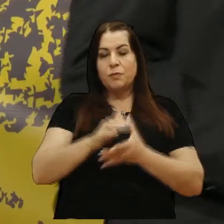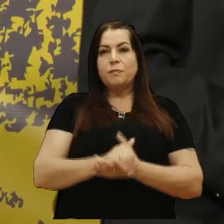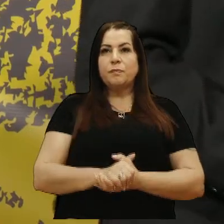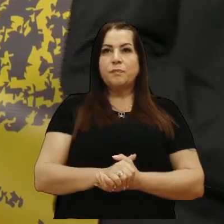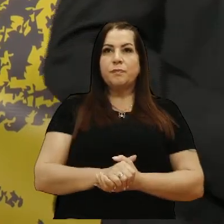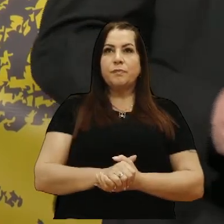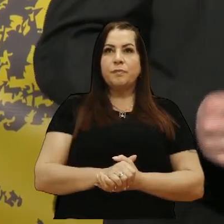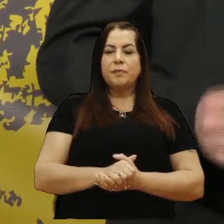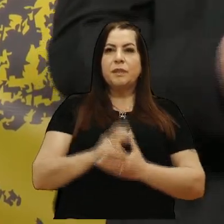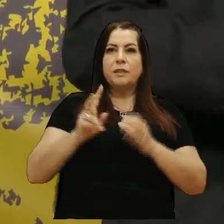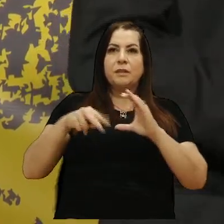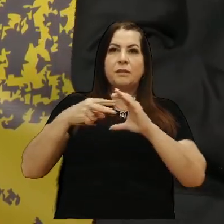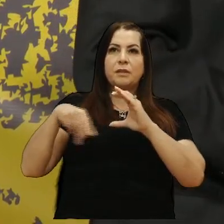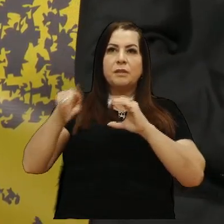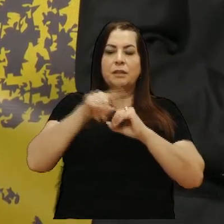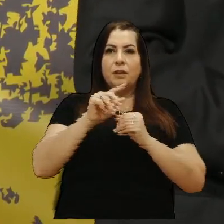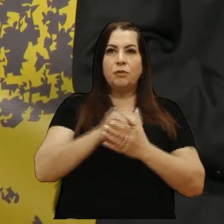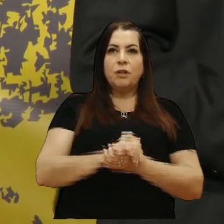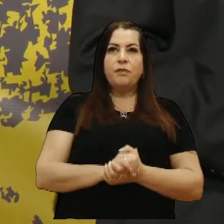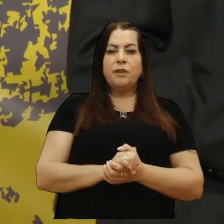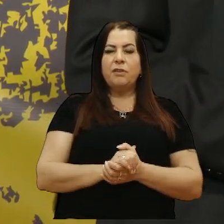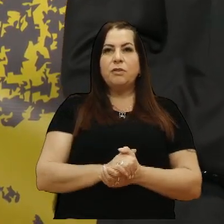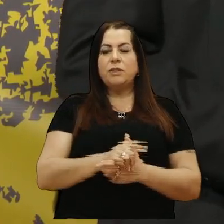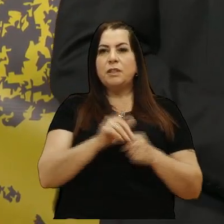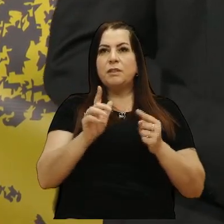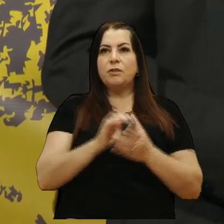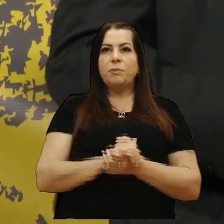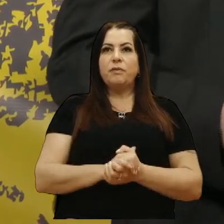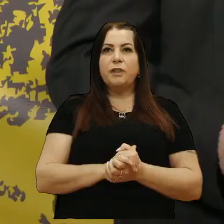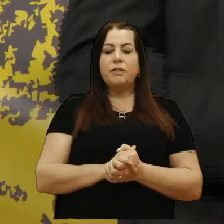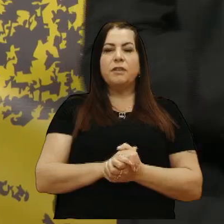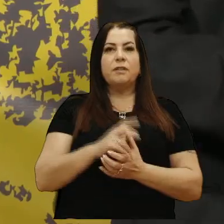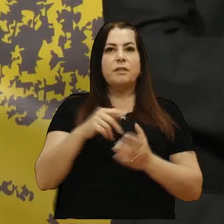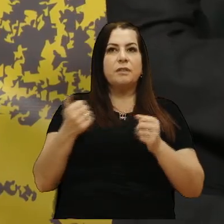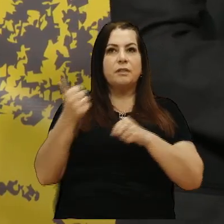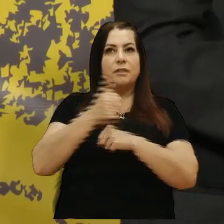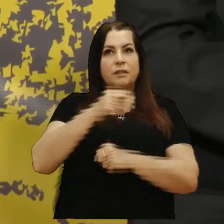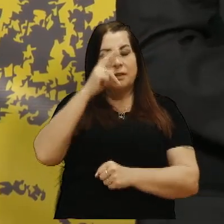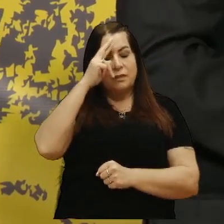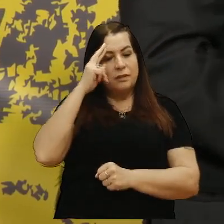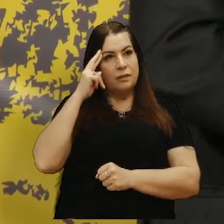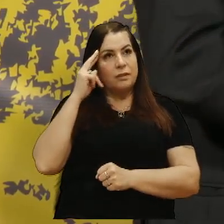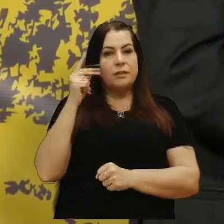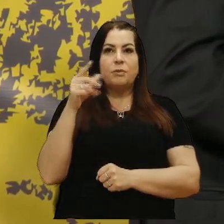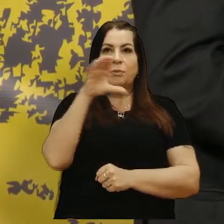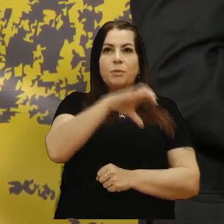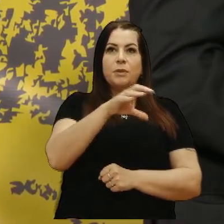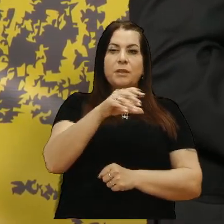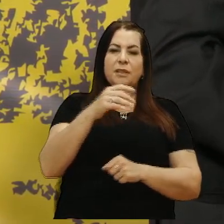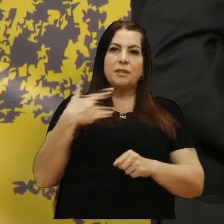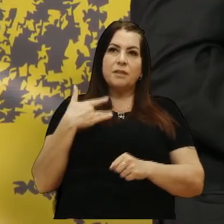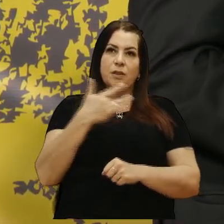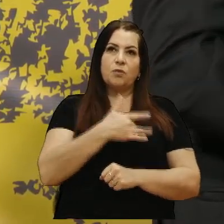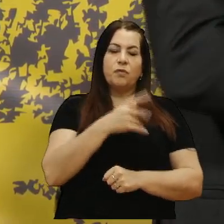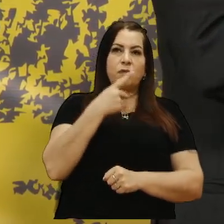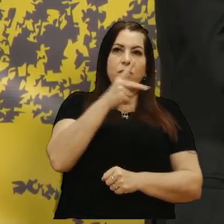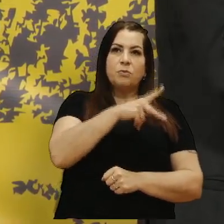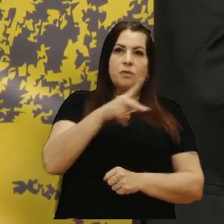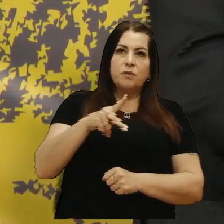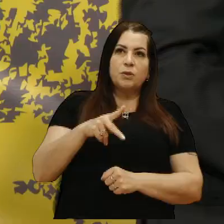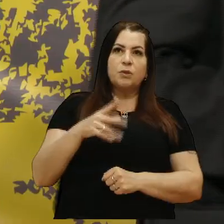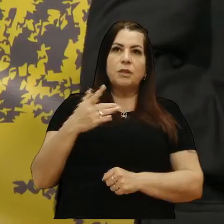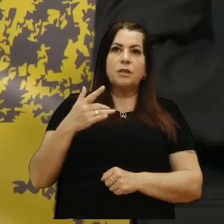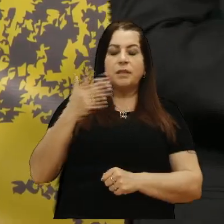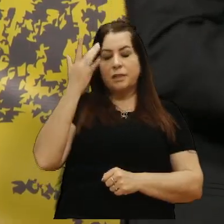aqui na Câmara de Vereadores, ele que assumiu a vaga do Rafael Bueno do PDT, que foi para a pasta da saúde, falando dos professores, da